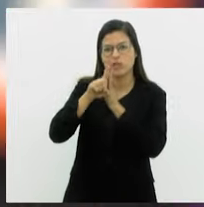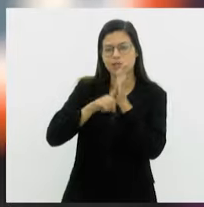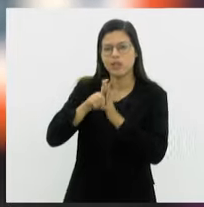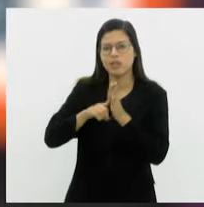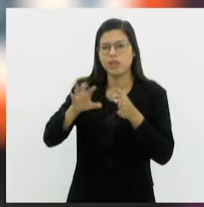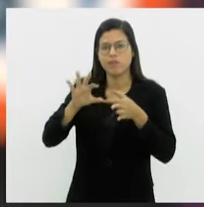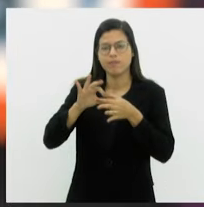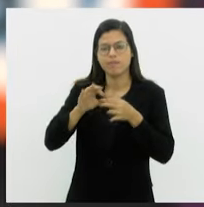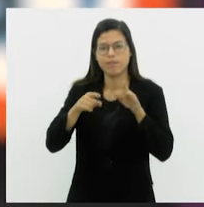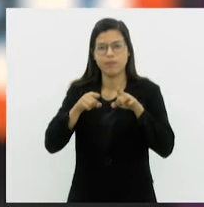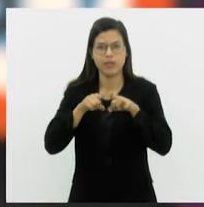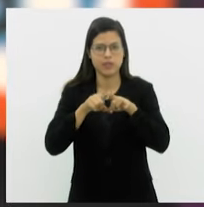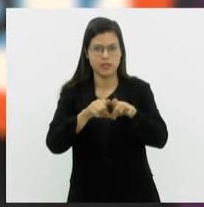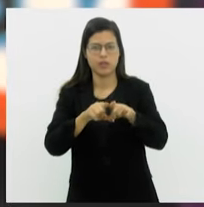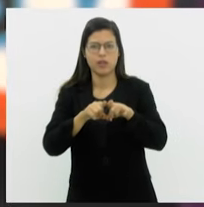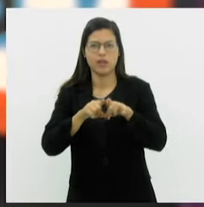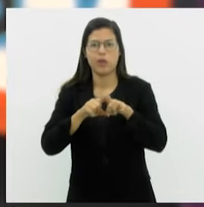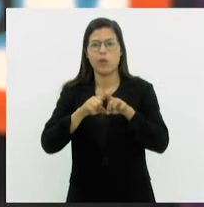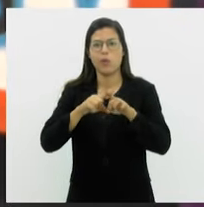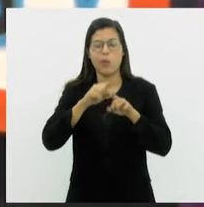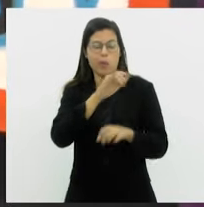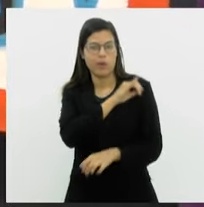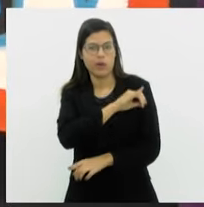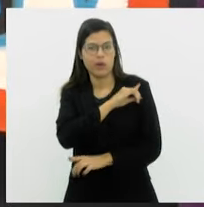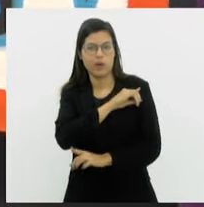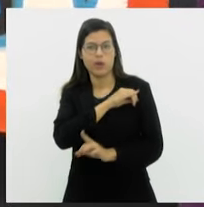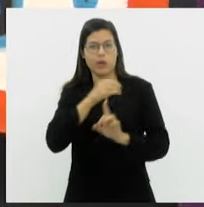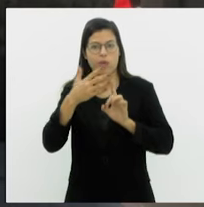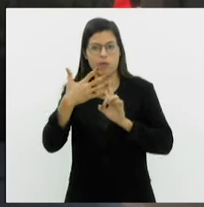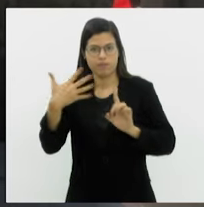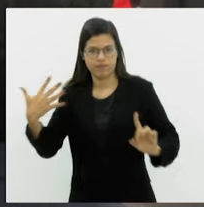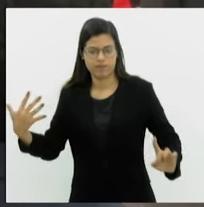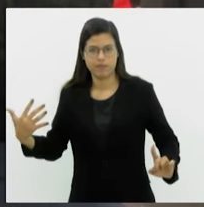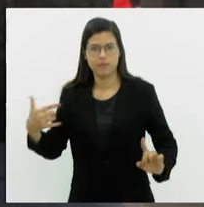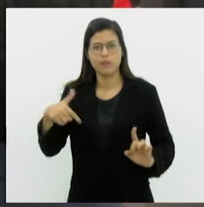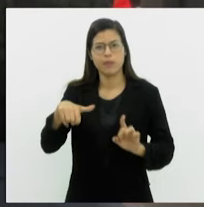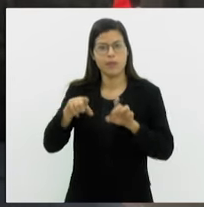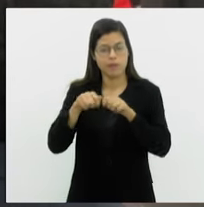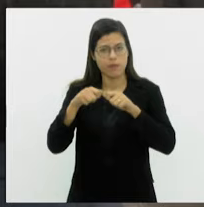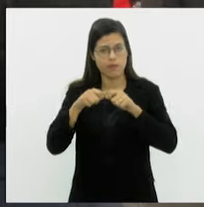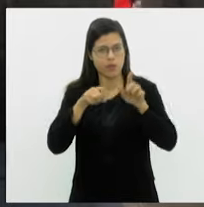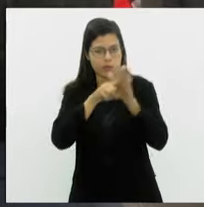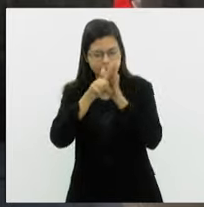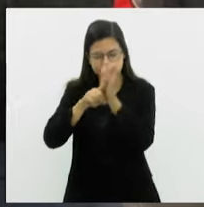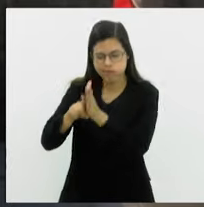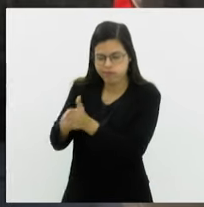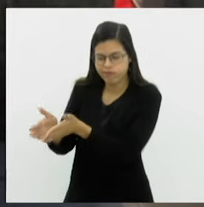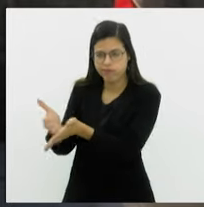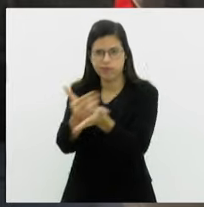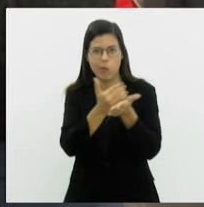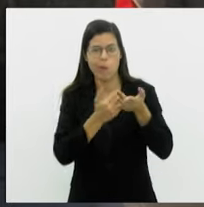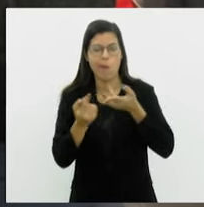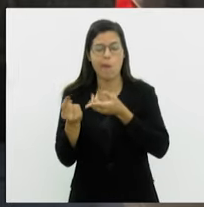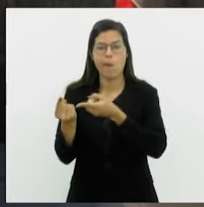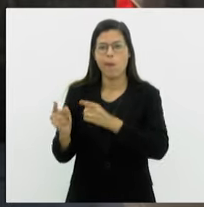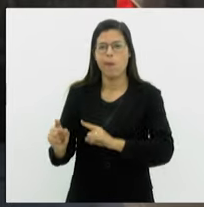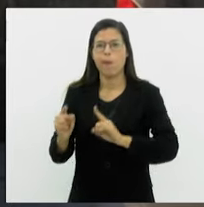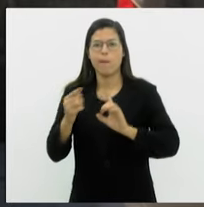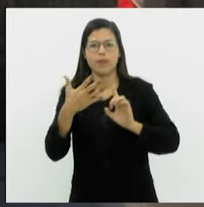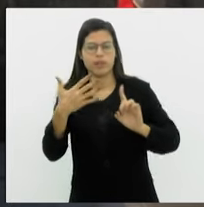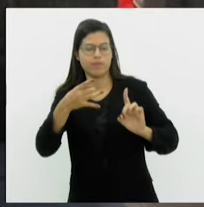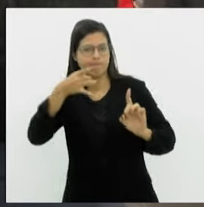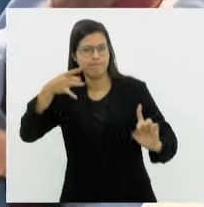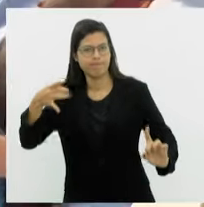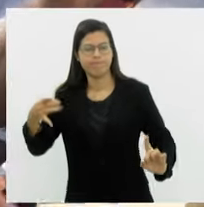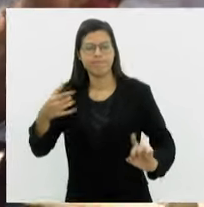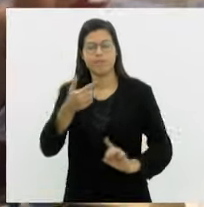Nacional LGBTI+, que realizou um mapeamento de políticas públicas de combate à LGBTI-fobia